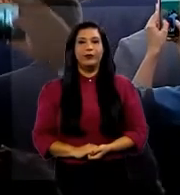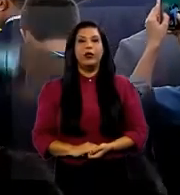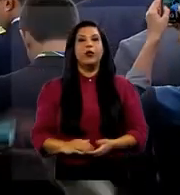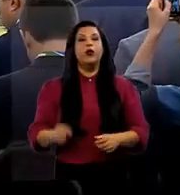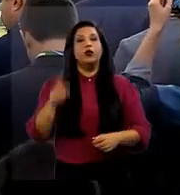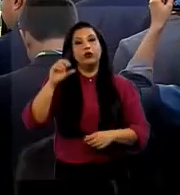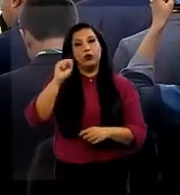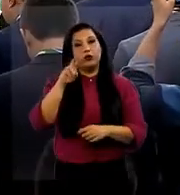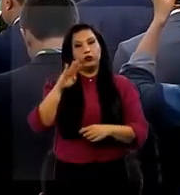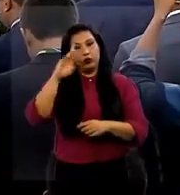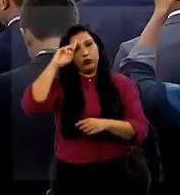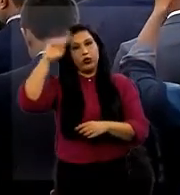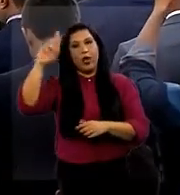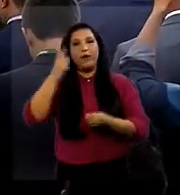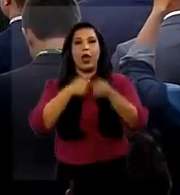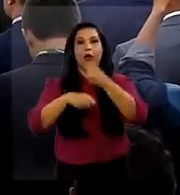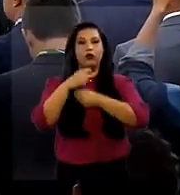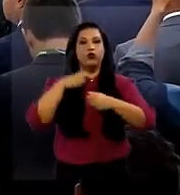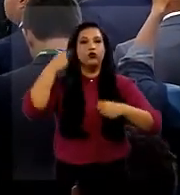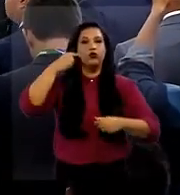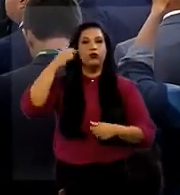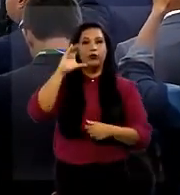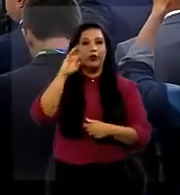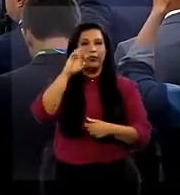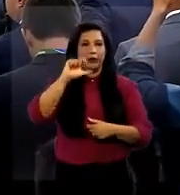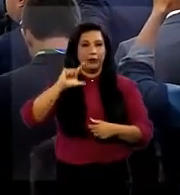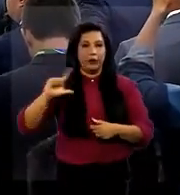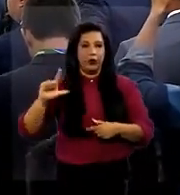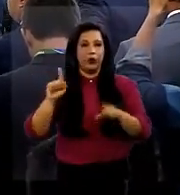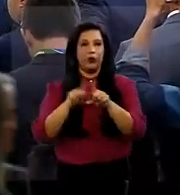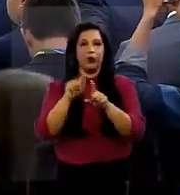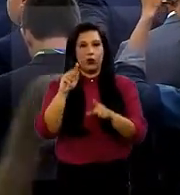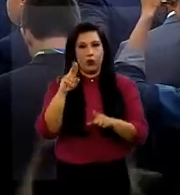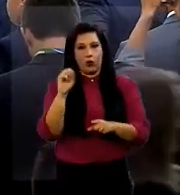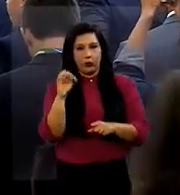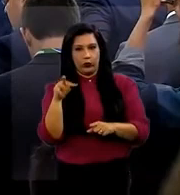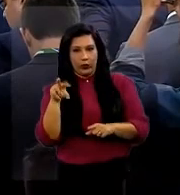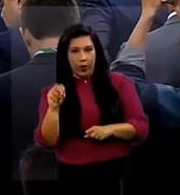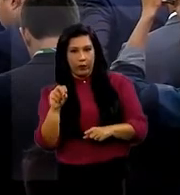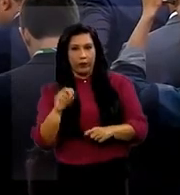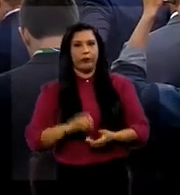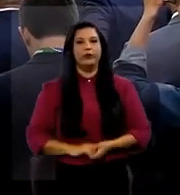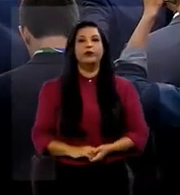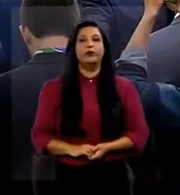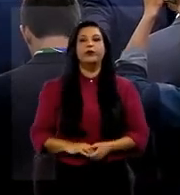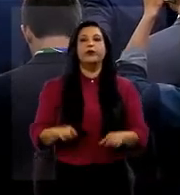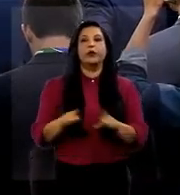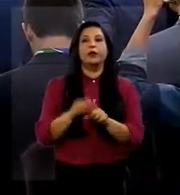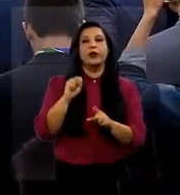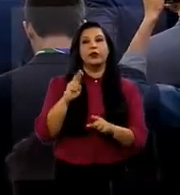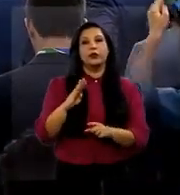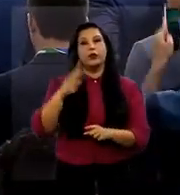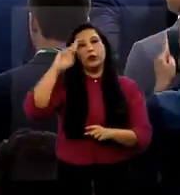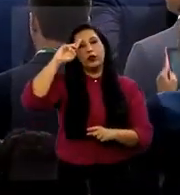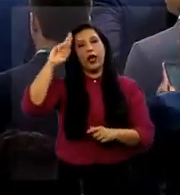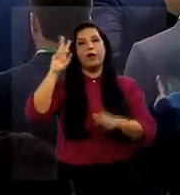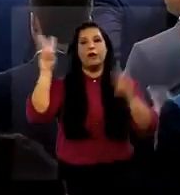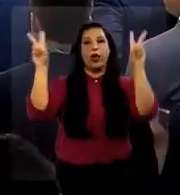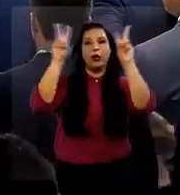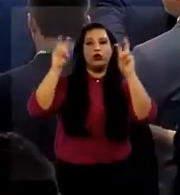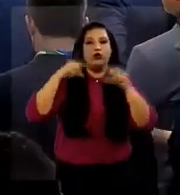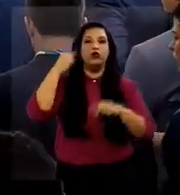subchefe para assuntos jurídicos da Casa Civil, Gustavo do Vale Rocha, e o subchefe para assuntos